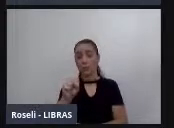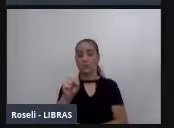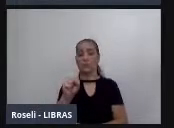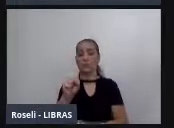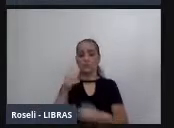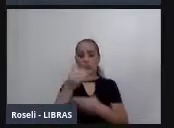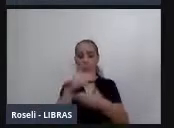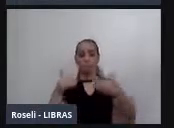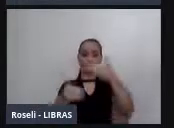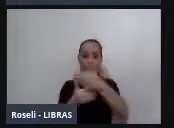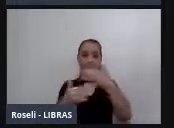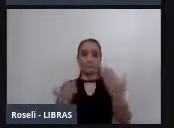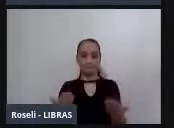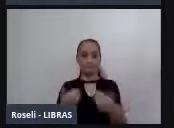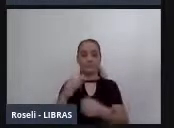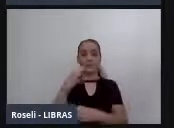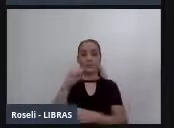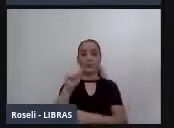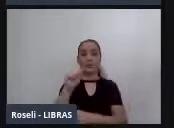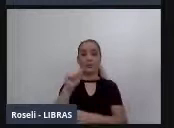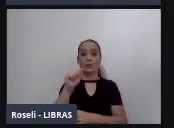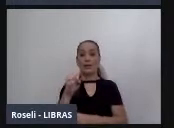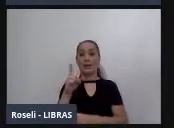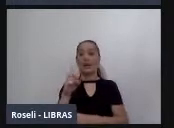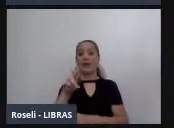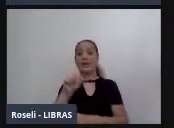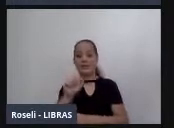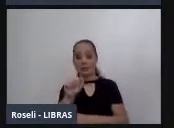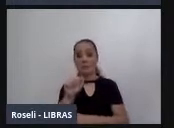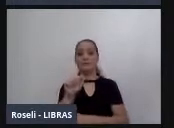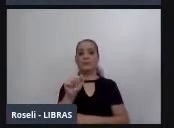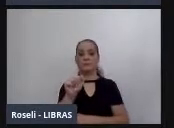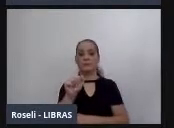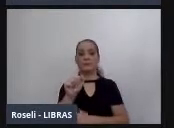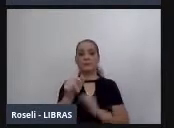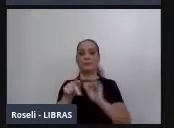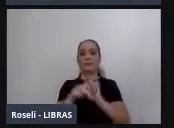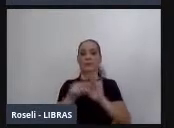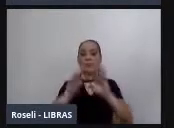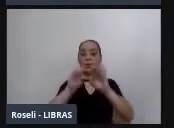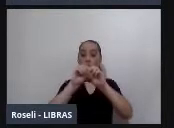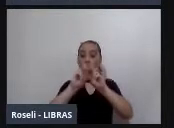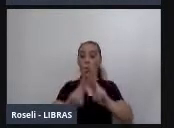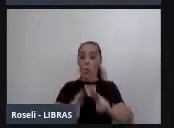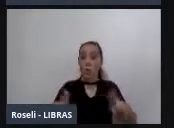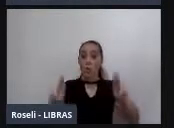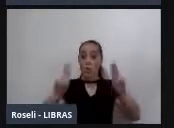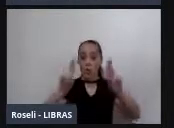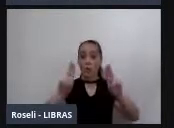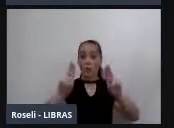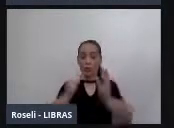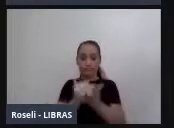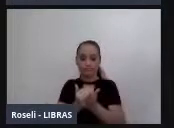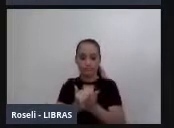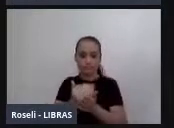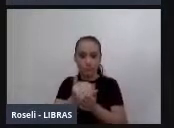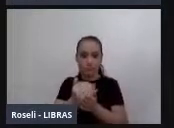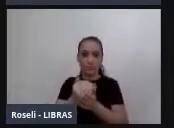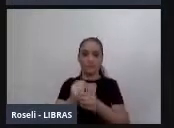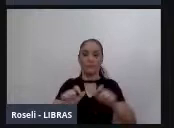Bom, a Cátedra Sérgio Vieira de Mello, ela é uma iniciativa da Agência da ONU para Refugiados. Então, nós